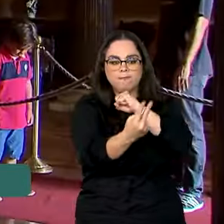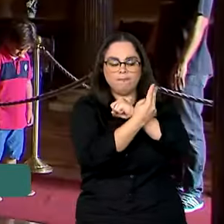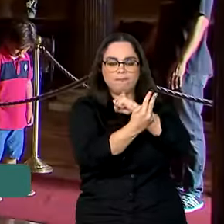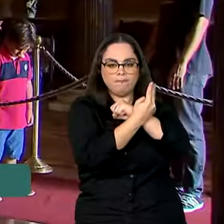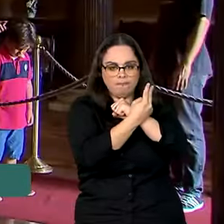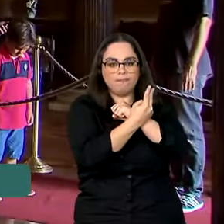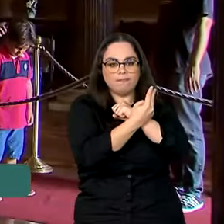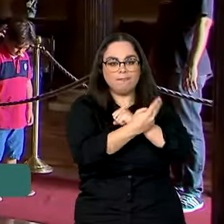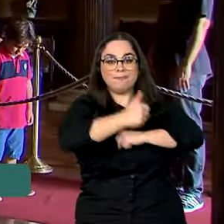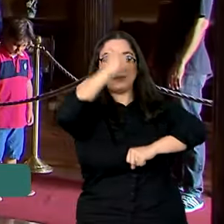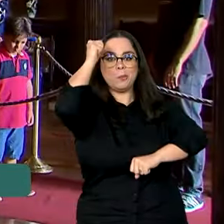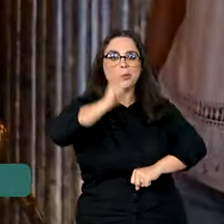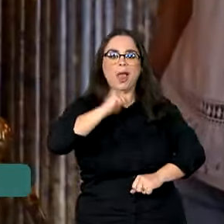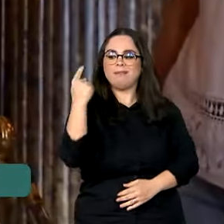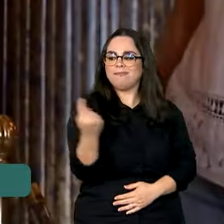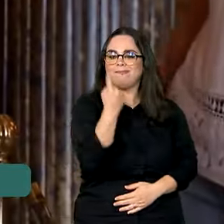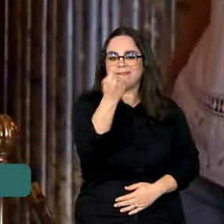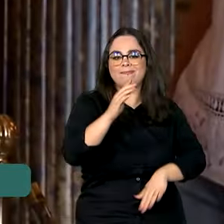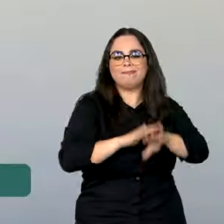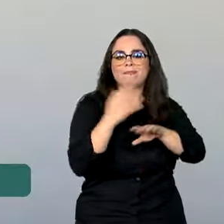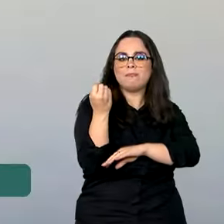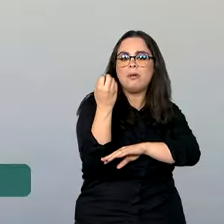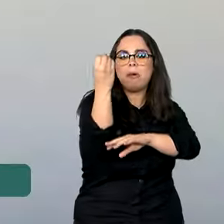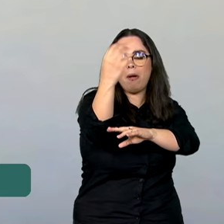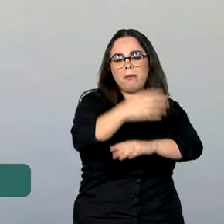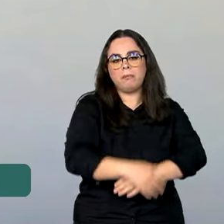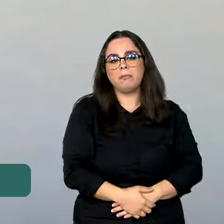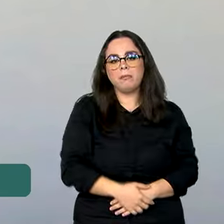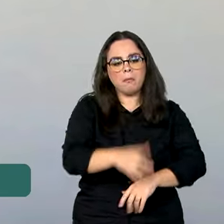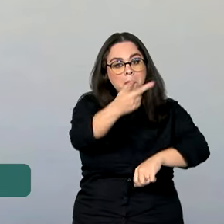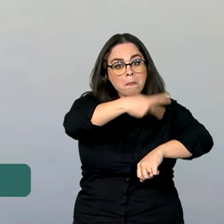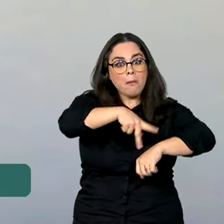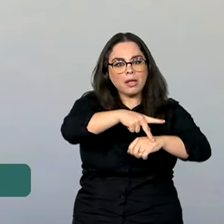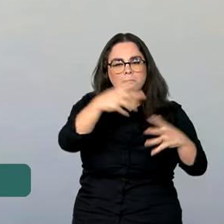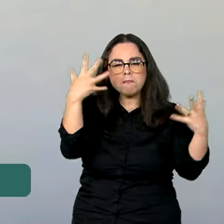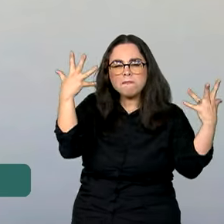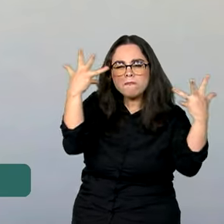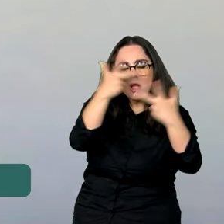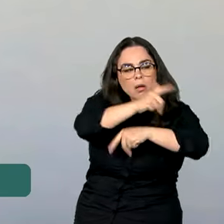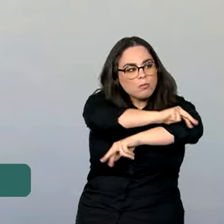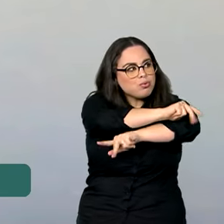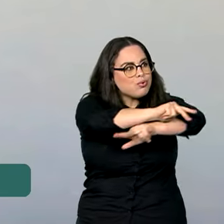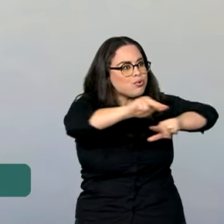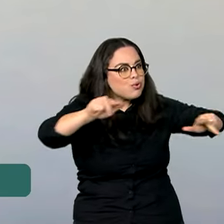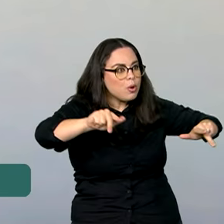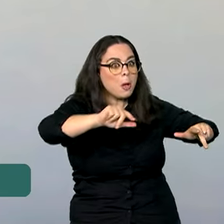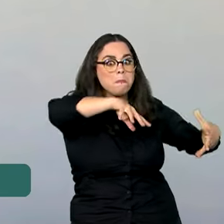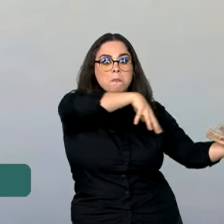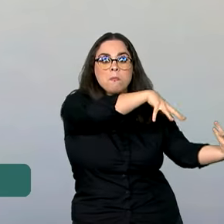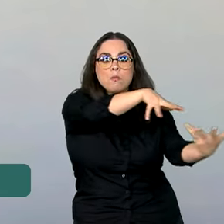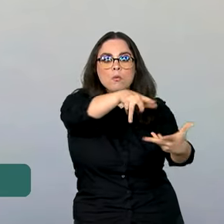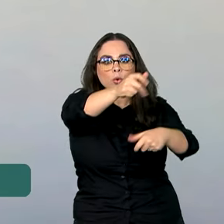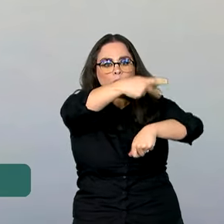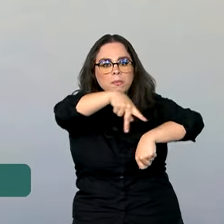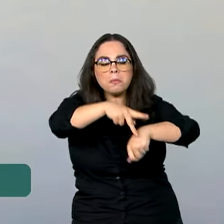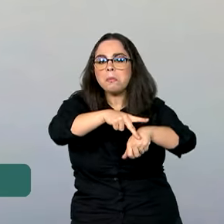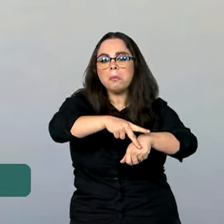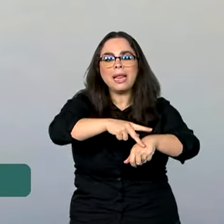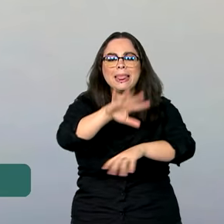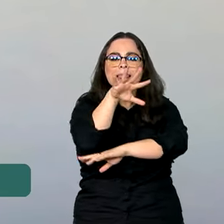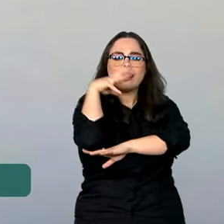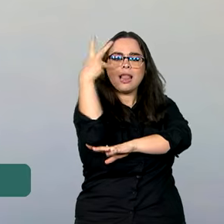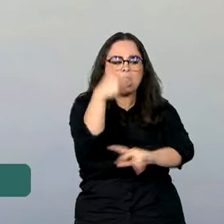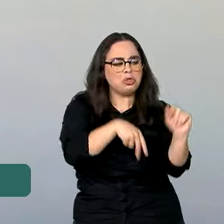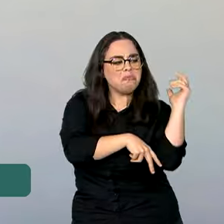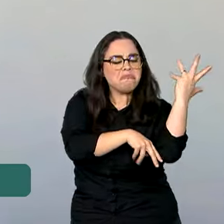proteção à mulher viajante solo. Nos países mais bonitos e diversos do mundo, principalmente em beleza